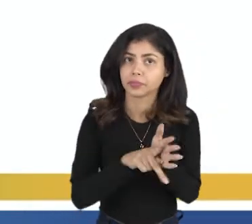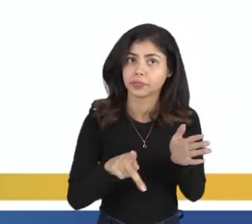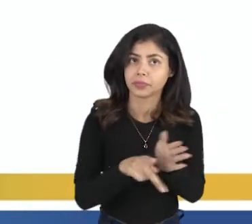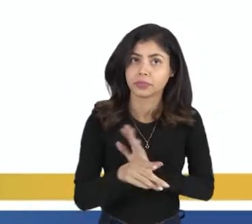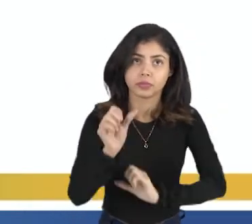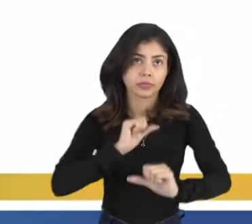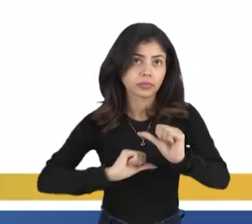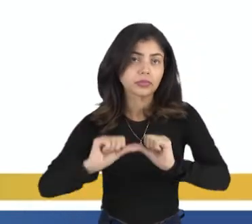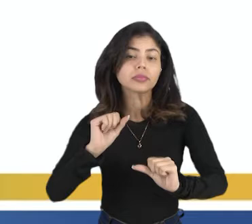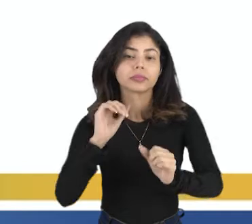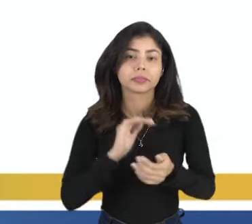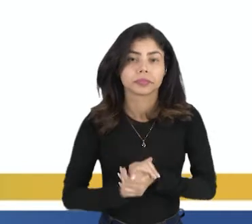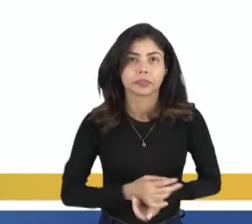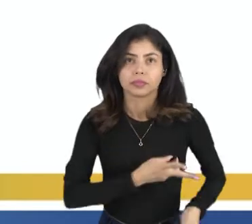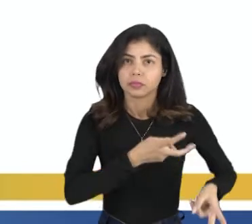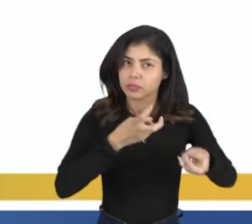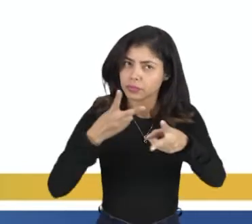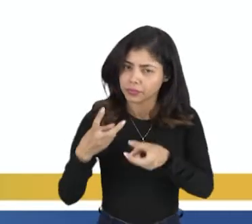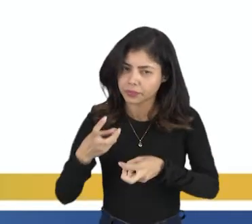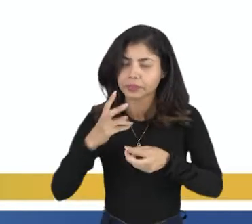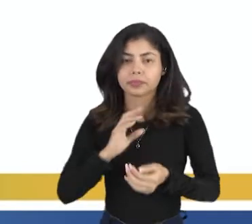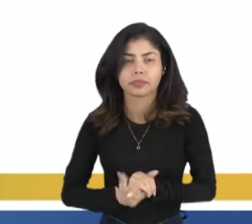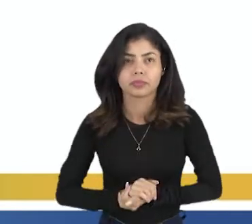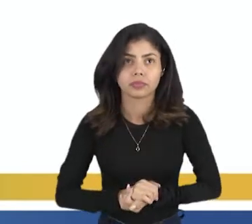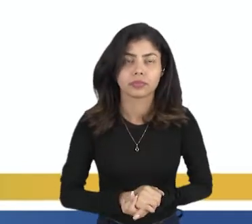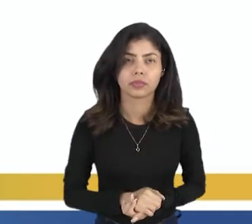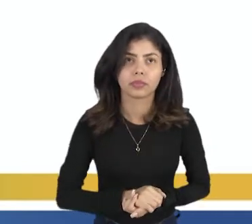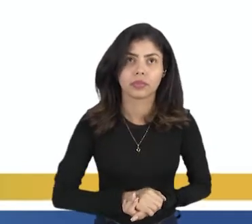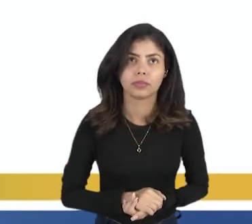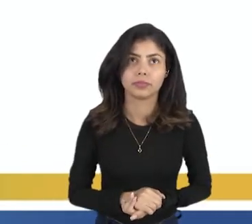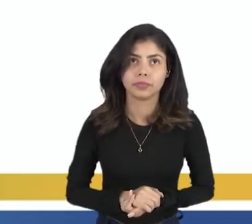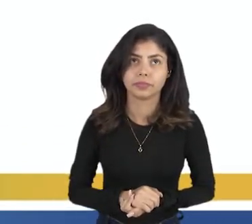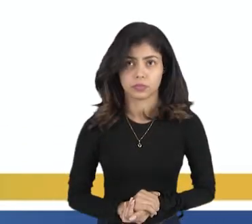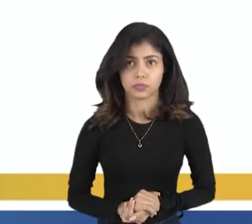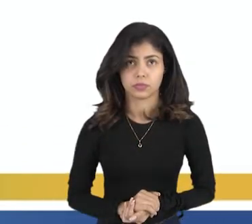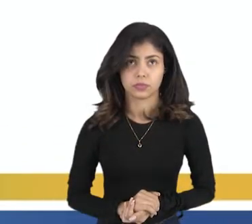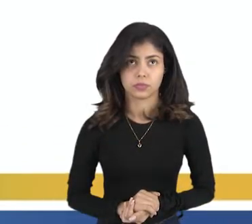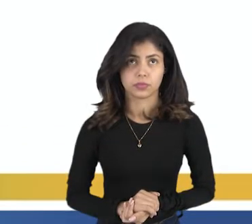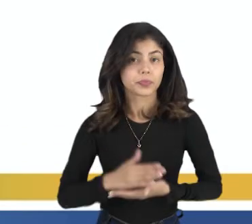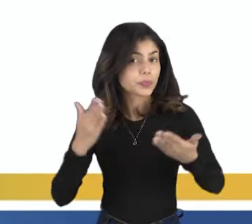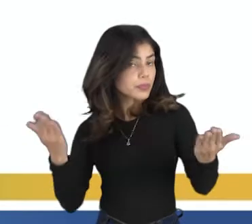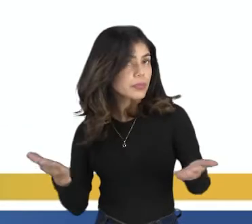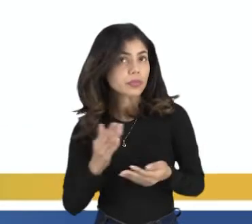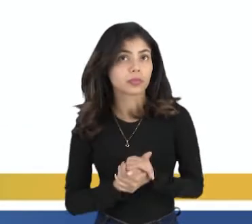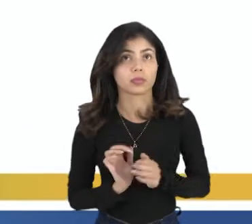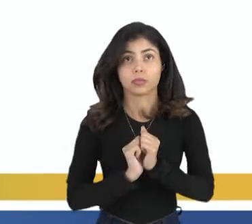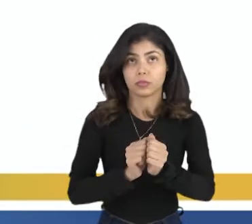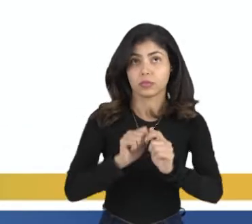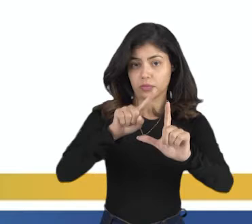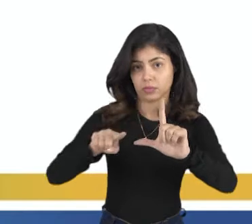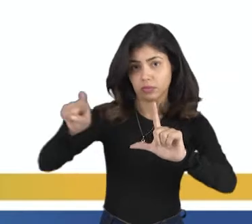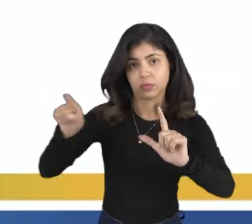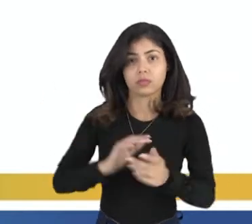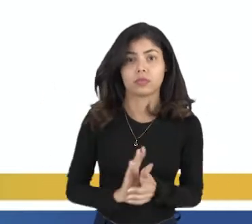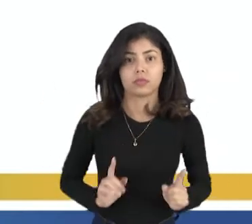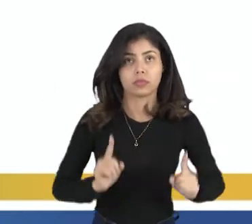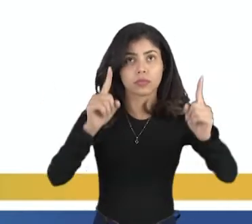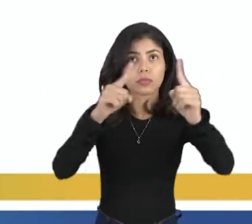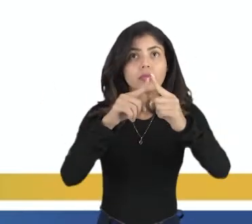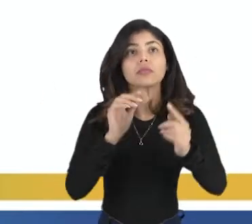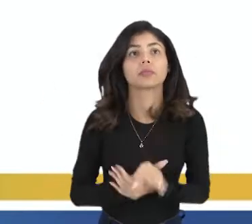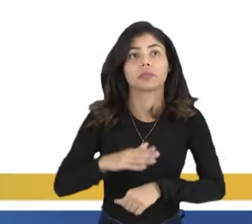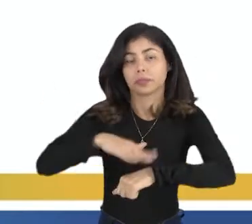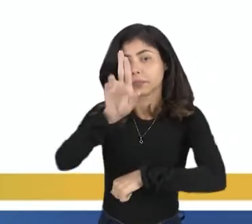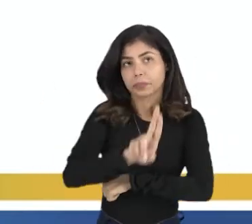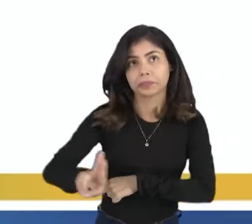e suas transformações seja observado. Então, juntamente aos gráficos em barras, são